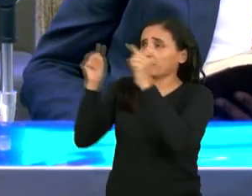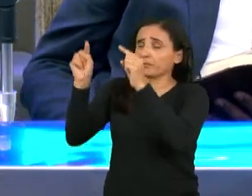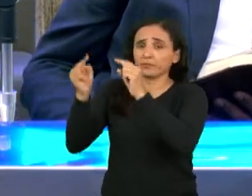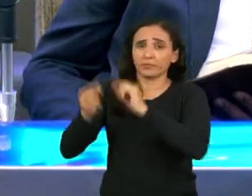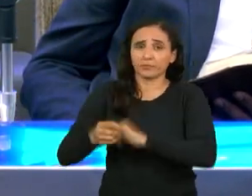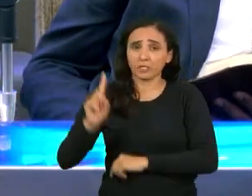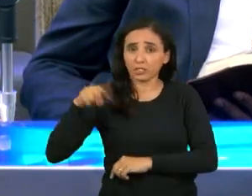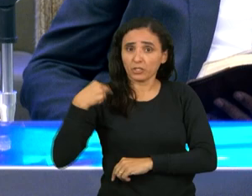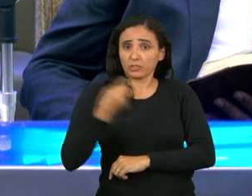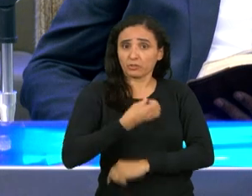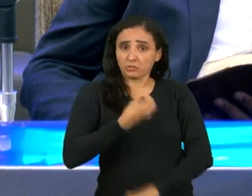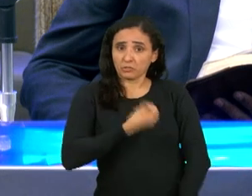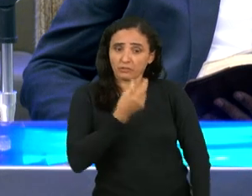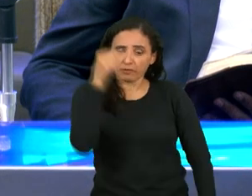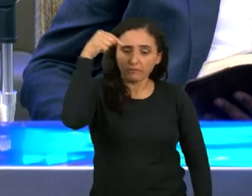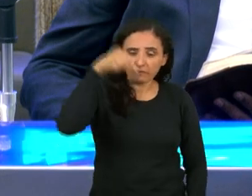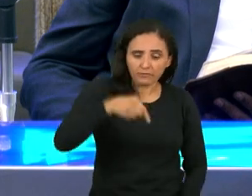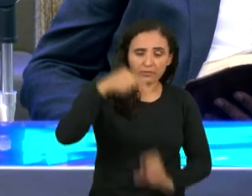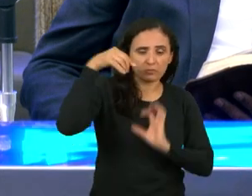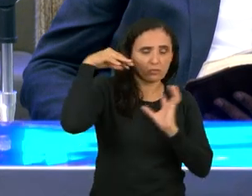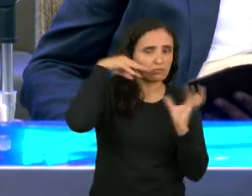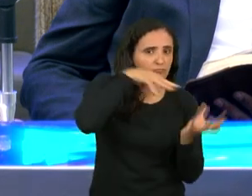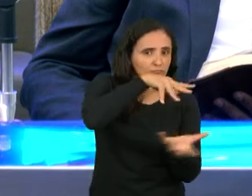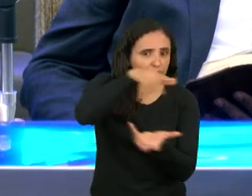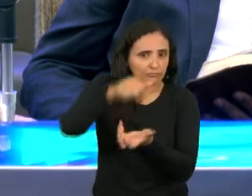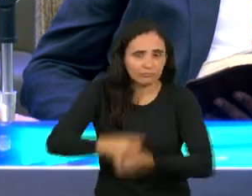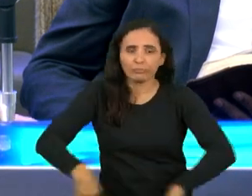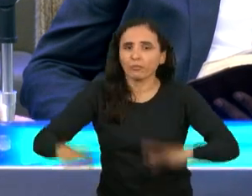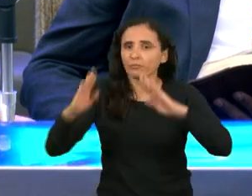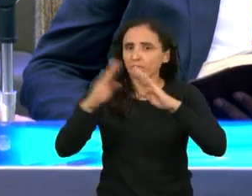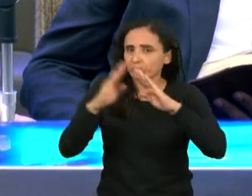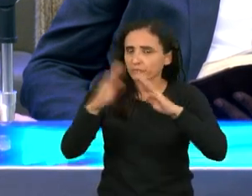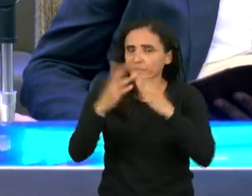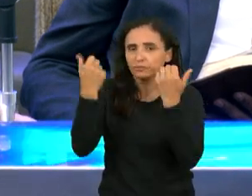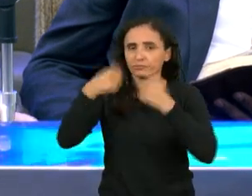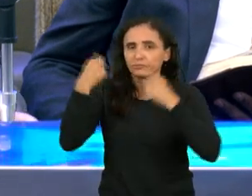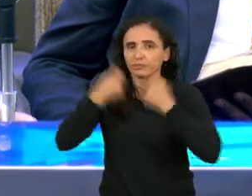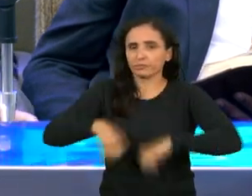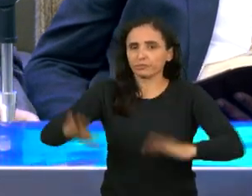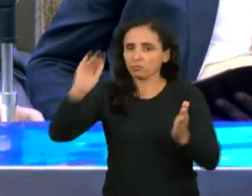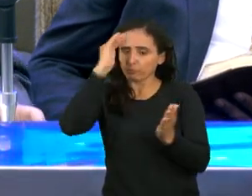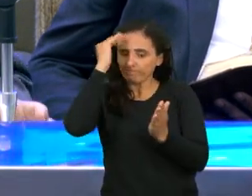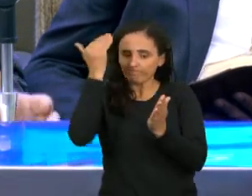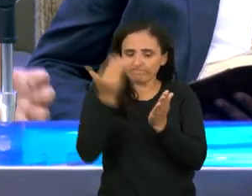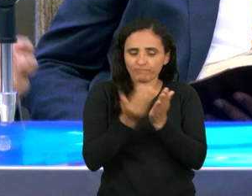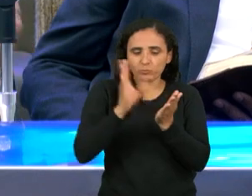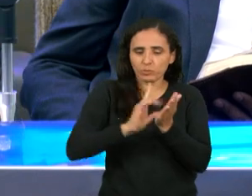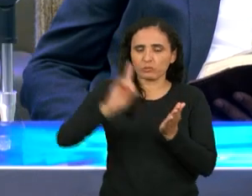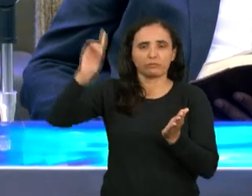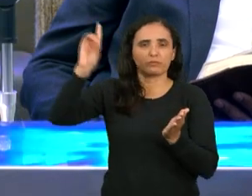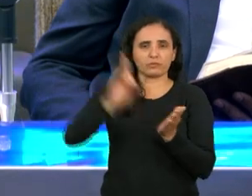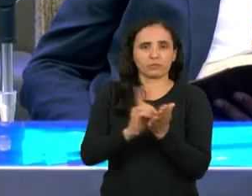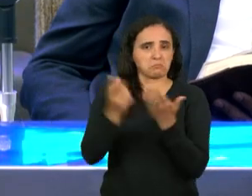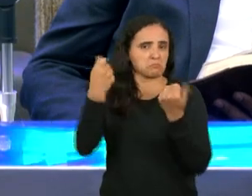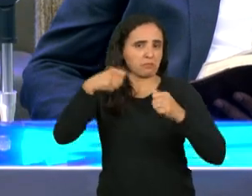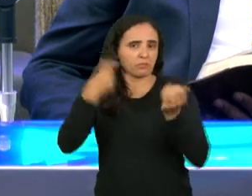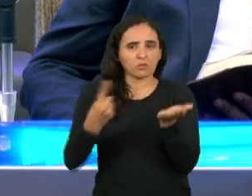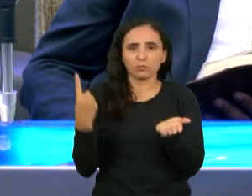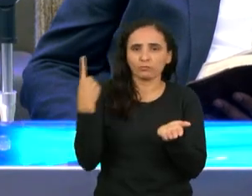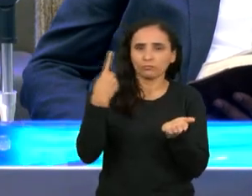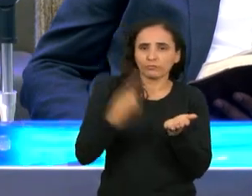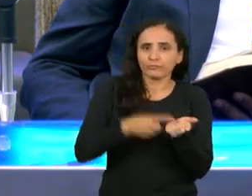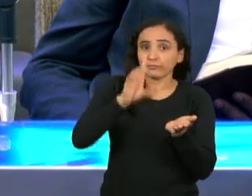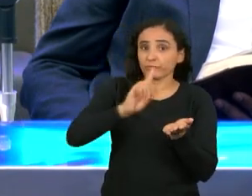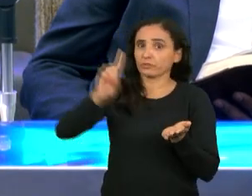mundo que a nossa casa que a nossa família habita e isso exige que tenhamos o